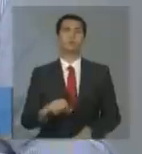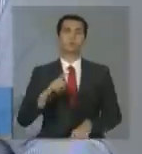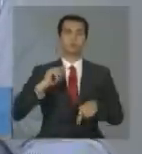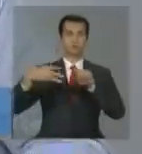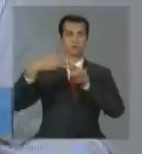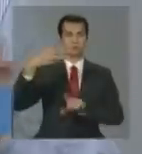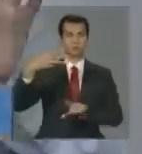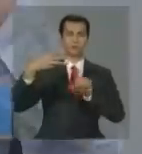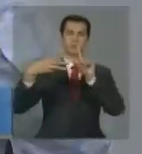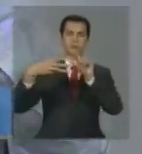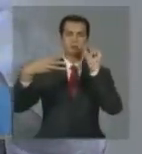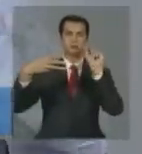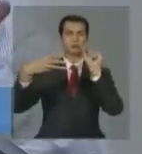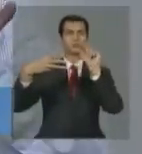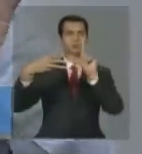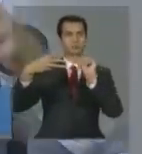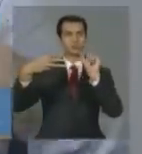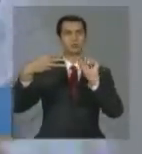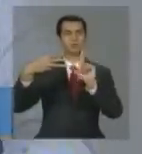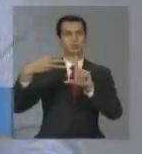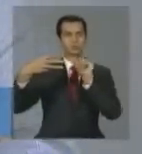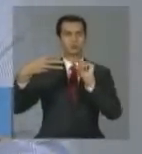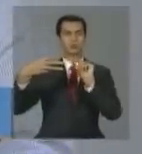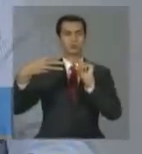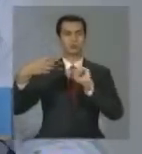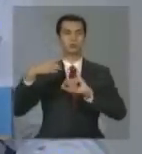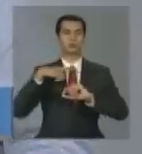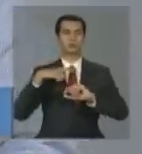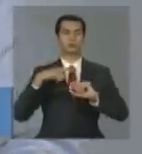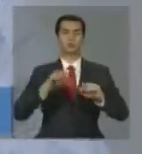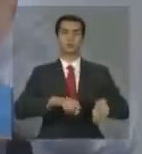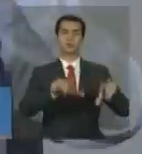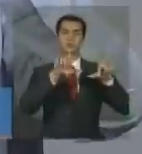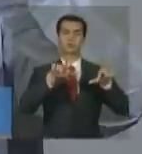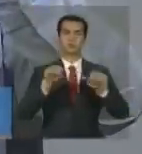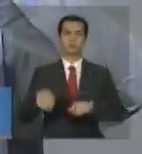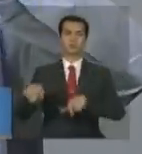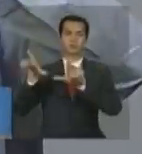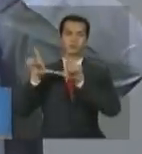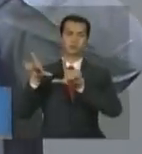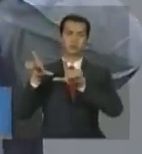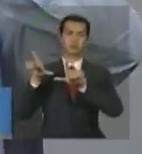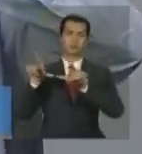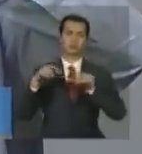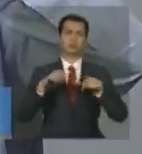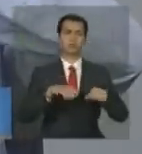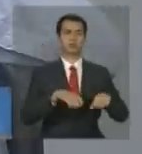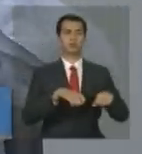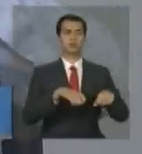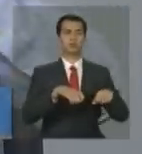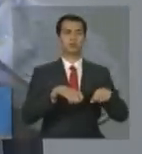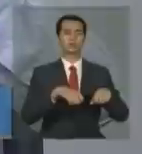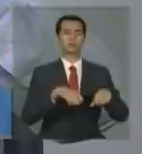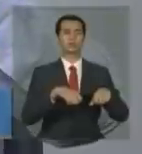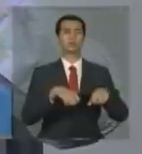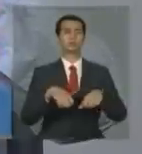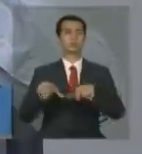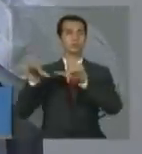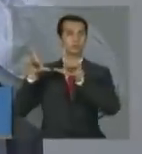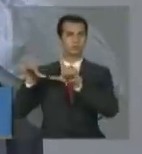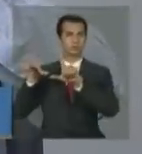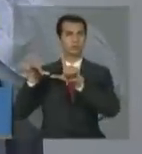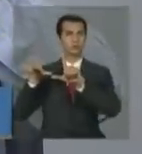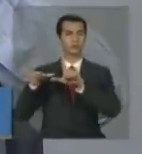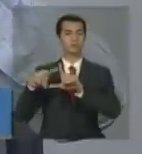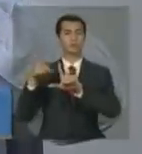seleciona o CadSuas. Nós vamos ter duas janelas, né, nesse sistema. Uma janela, ao selecionar o CadSuas, na janela da esquerda, ele